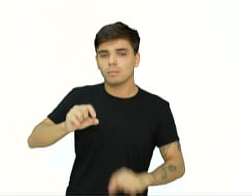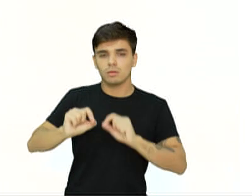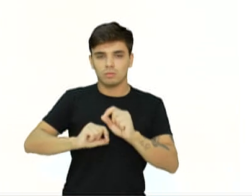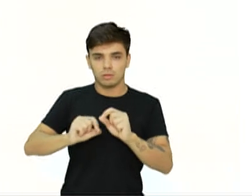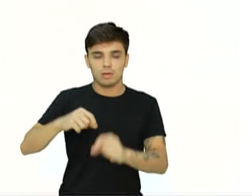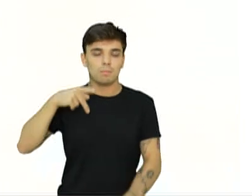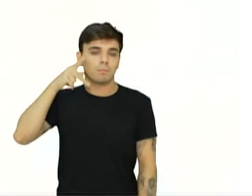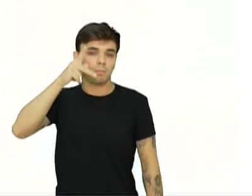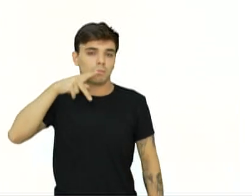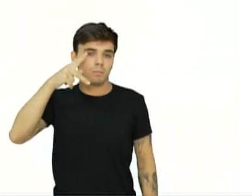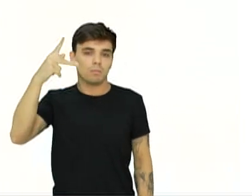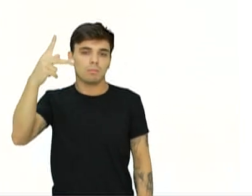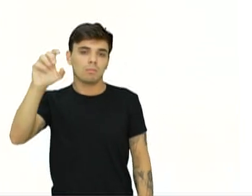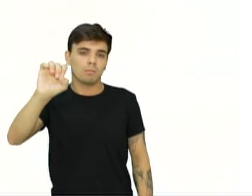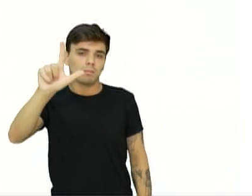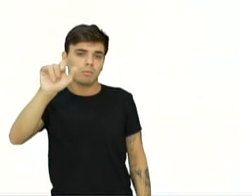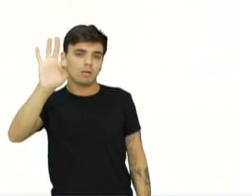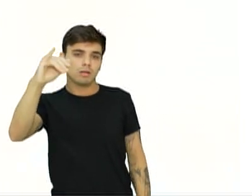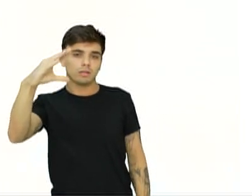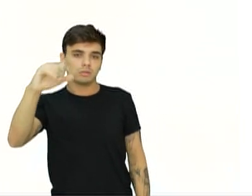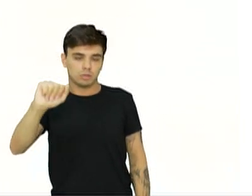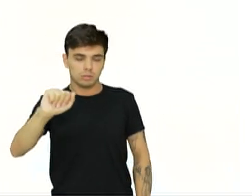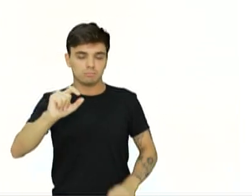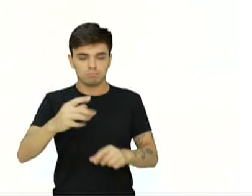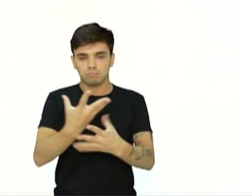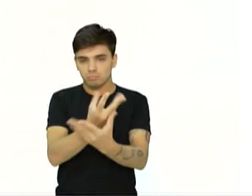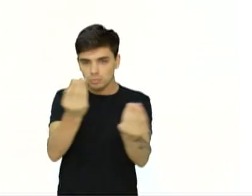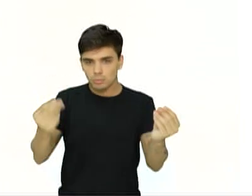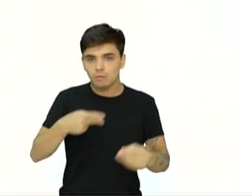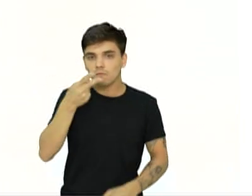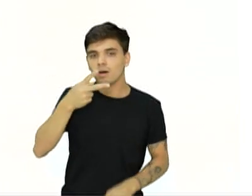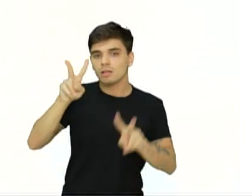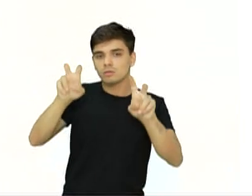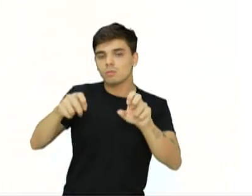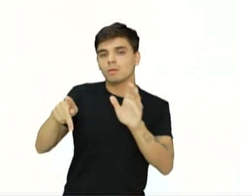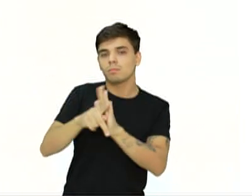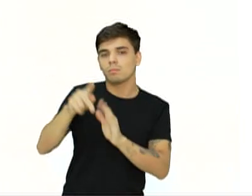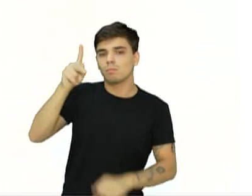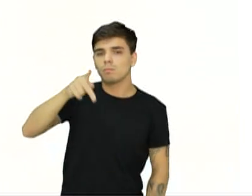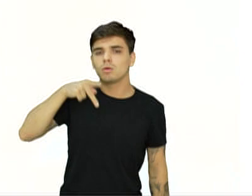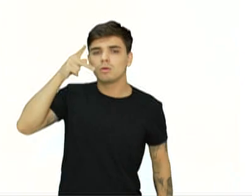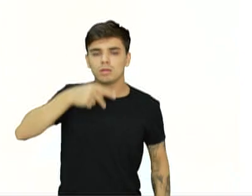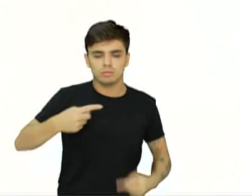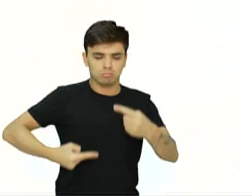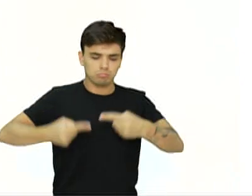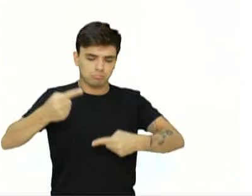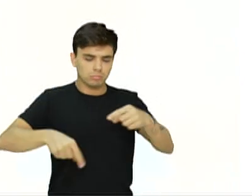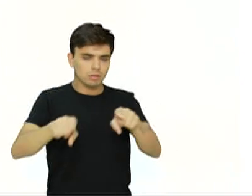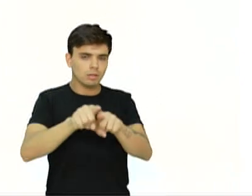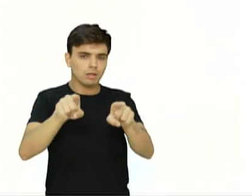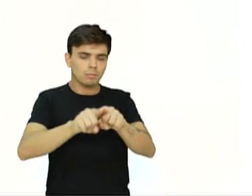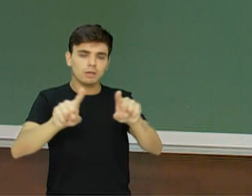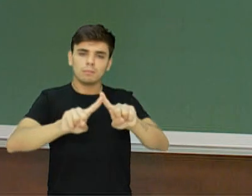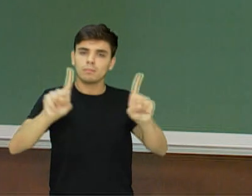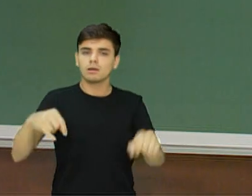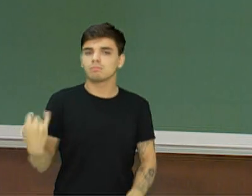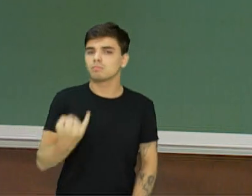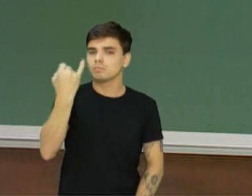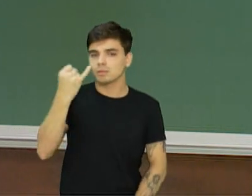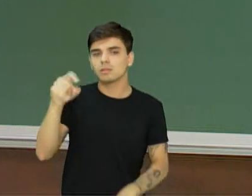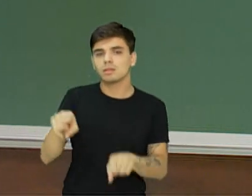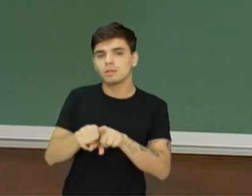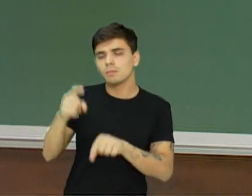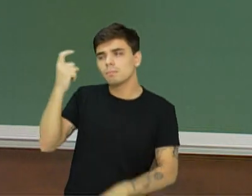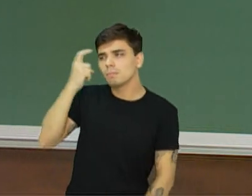a política, tá? Muito se fala sobre política, muito se discute política, mas é importante a